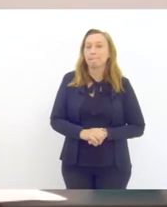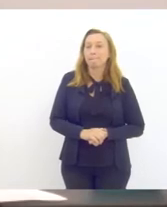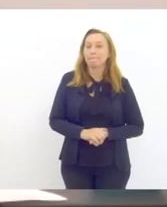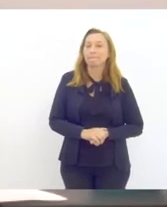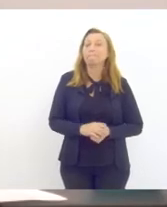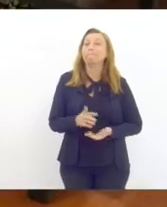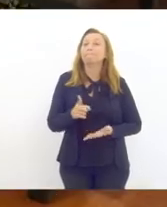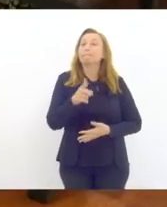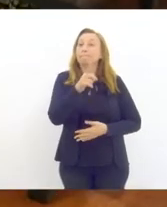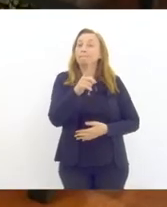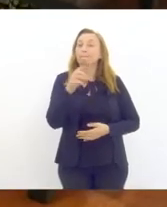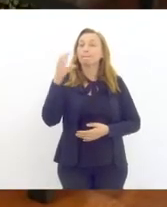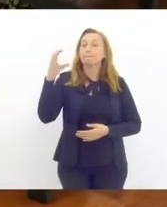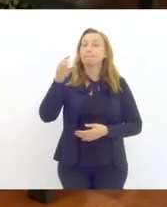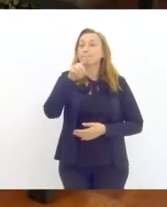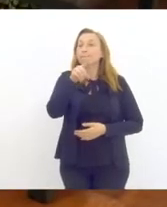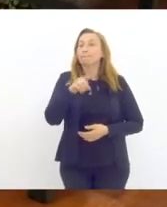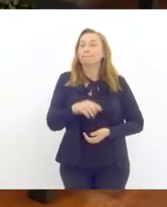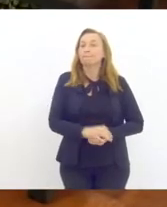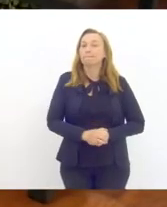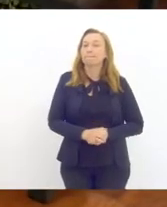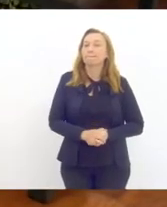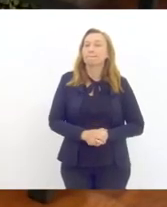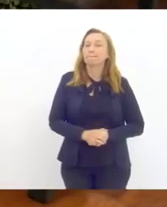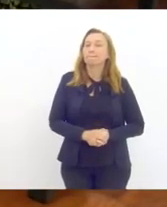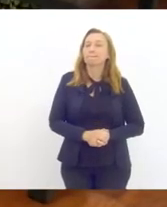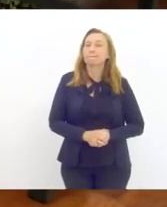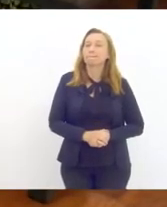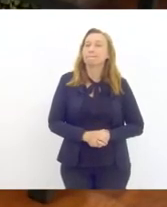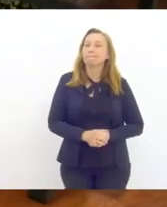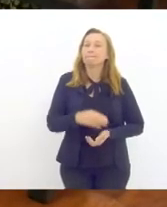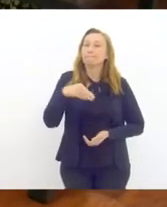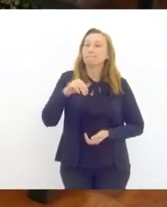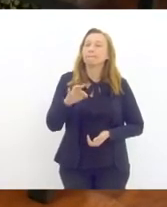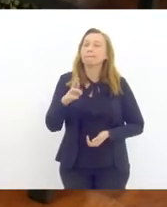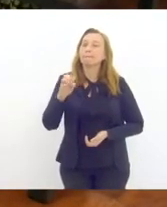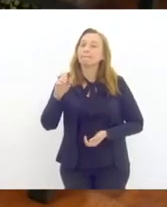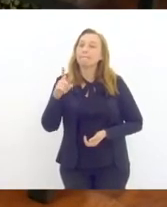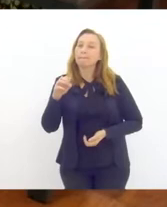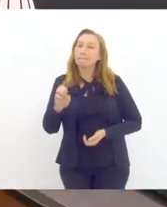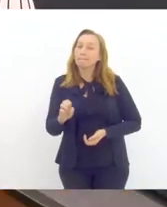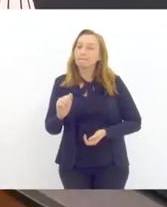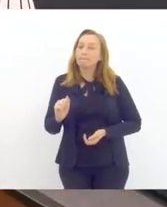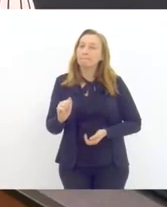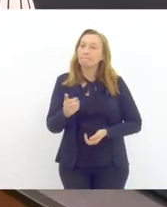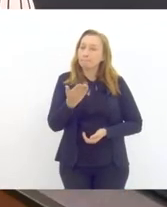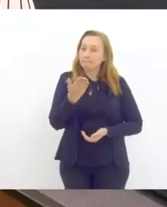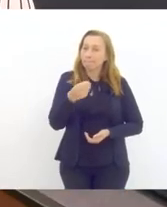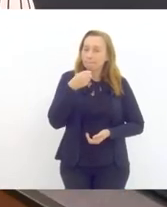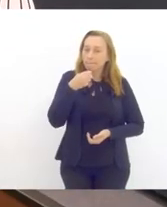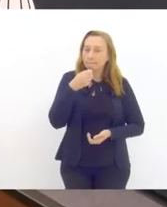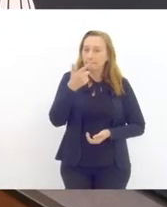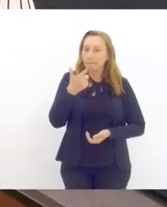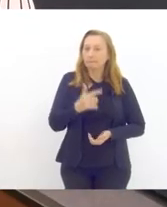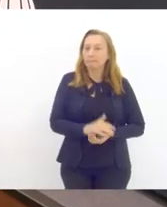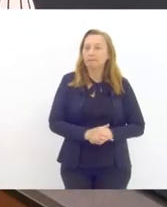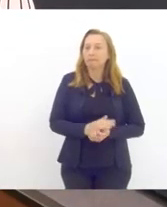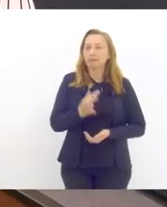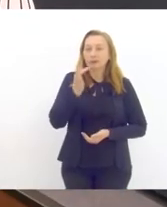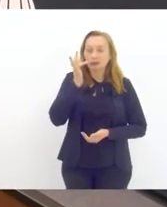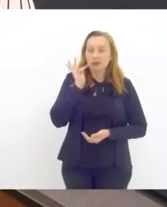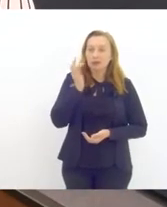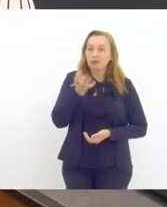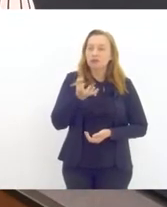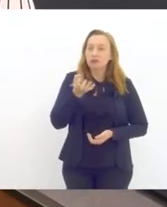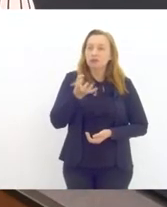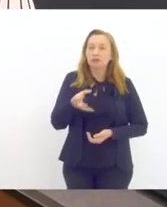Escrito ali, Niterói. Marília, por favor, o microfone aqui. Ah, já está. O Flávio, depois, tá eu, ela, queria, tá depois eu